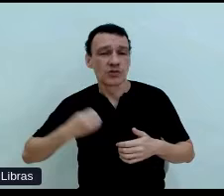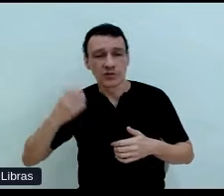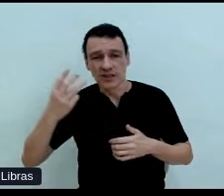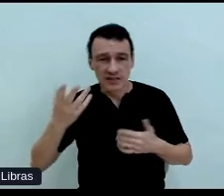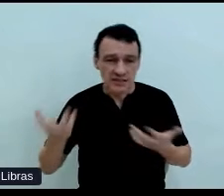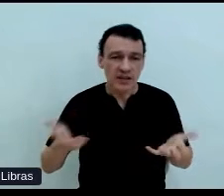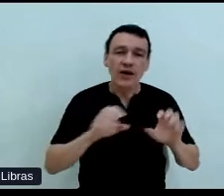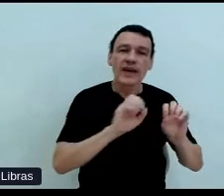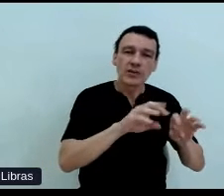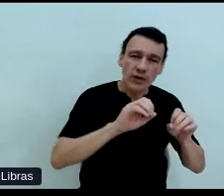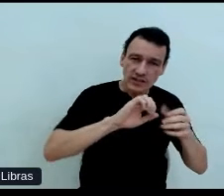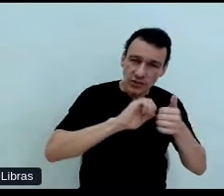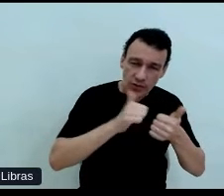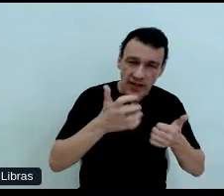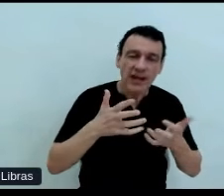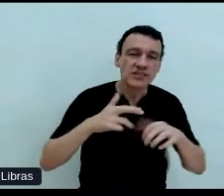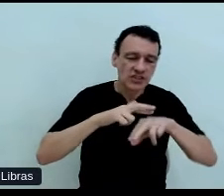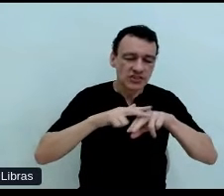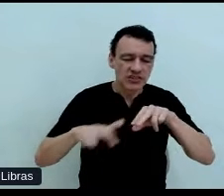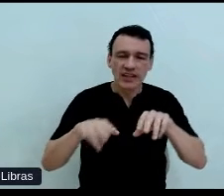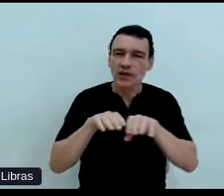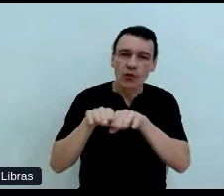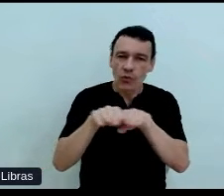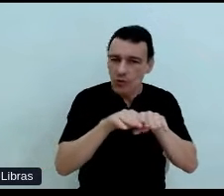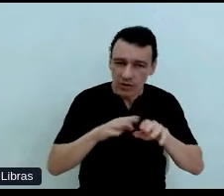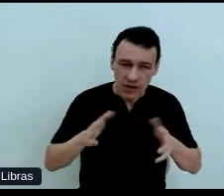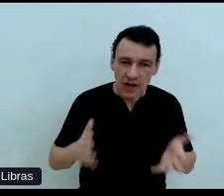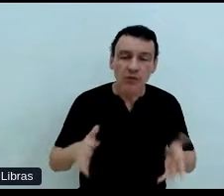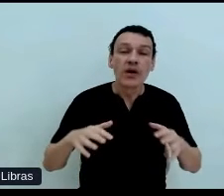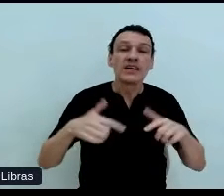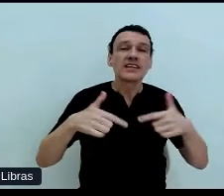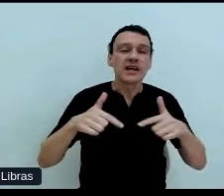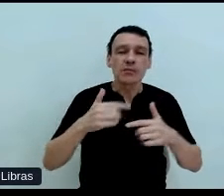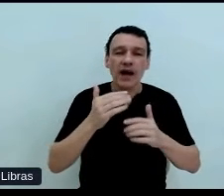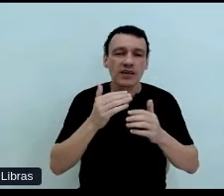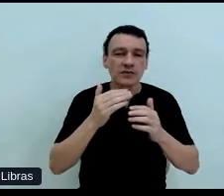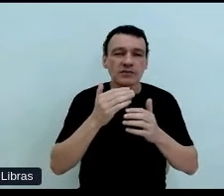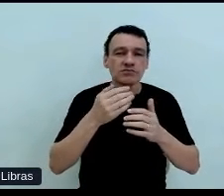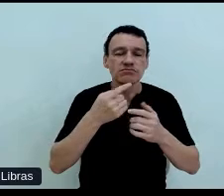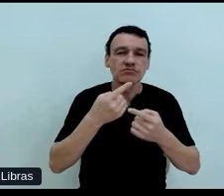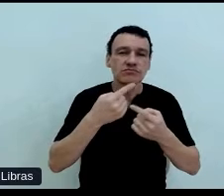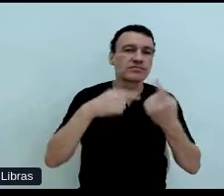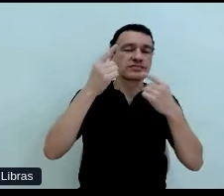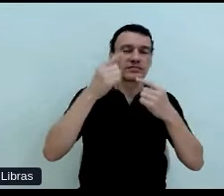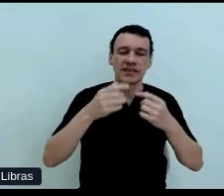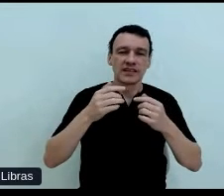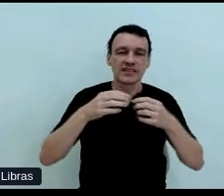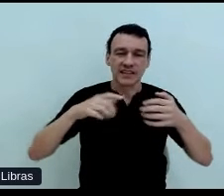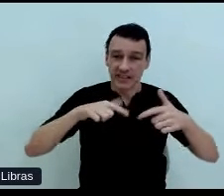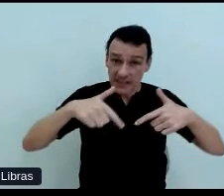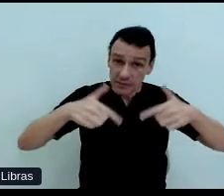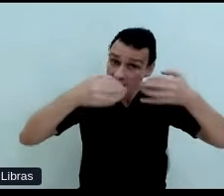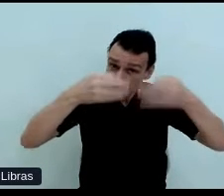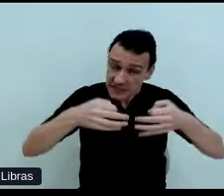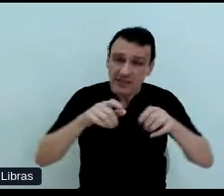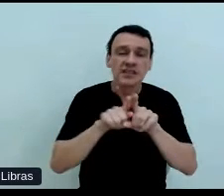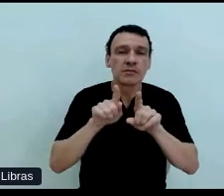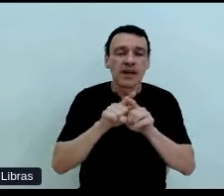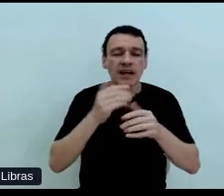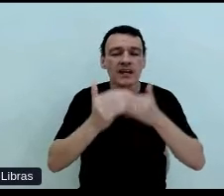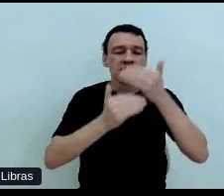igualdade de gênero, trabalho decente e crescimento econômico. A gente não tem trabalho decente sem um